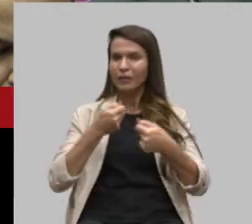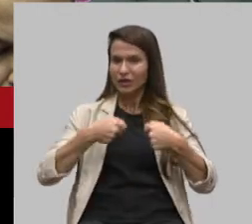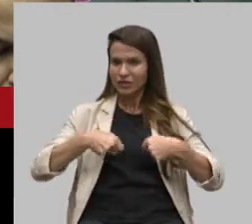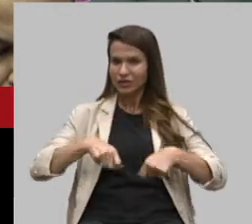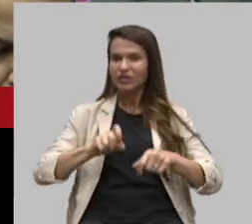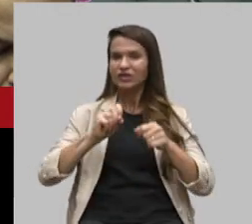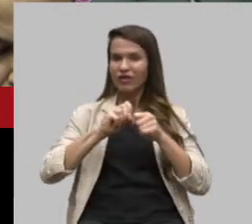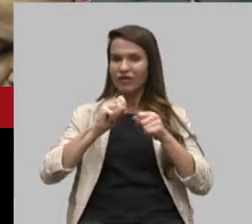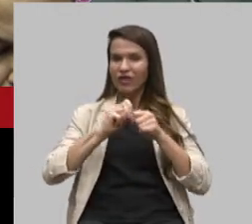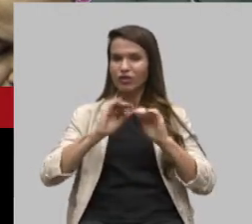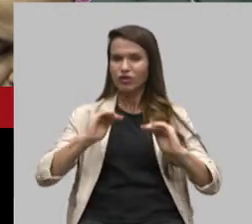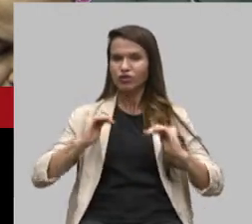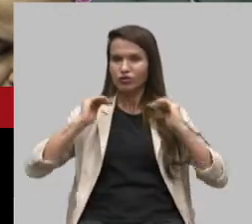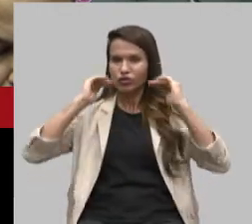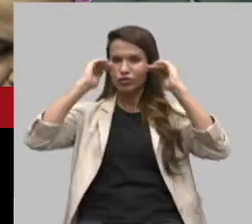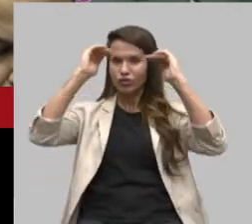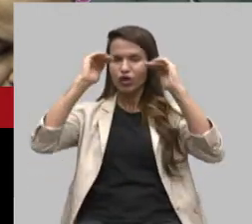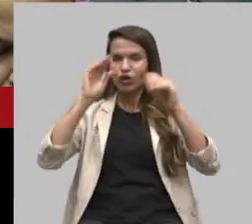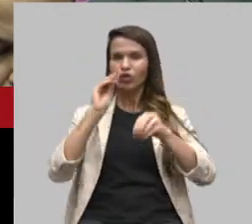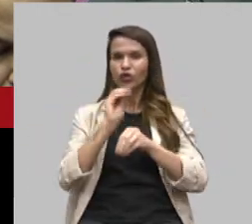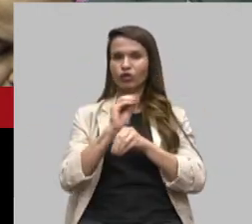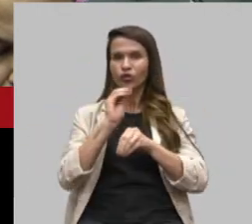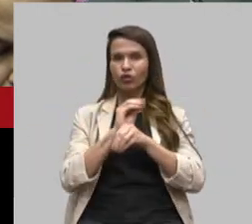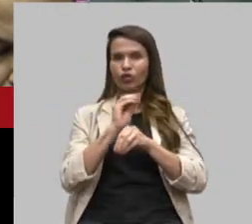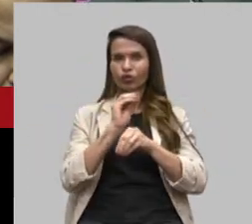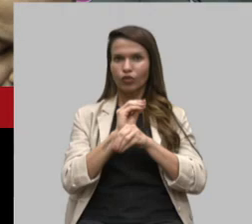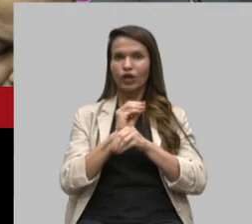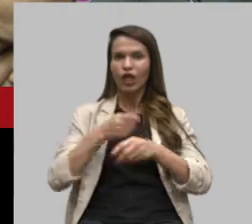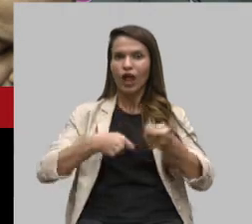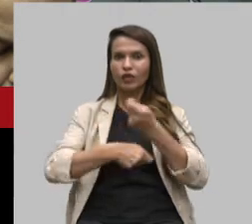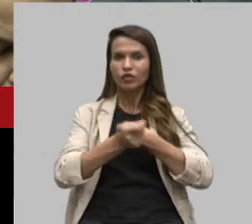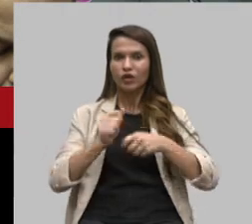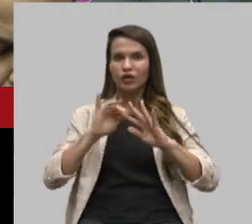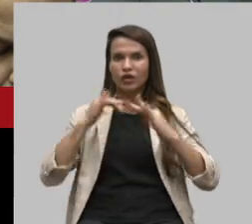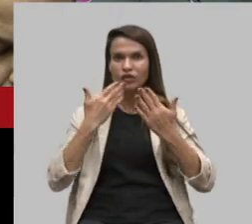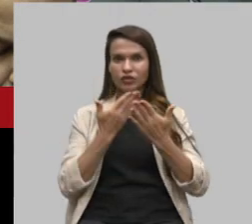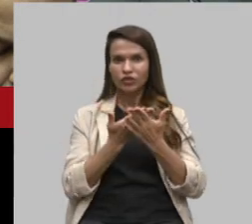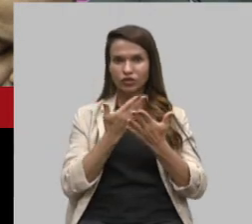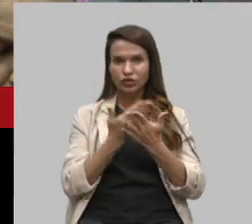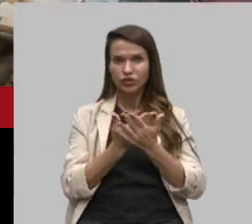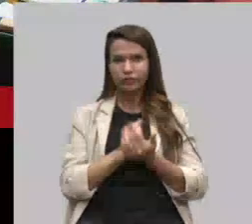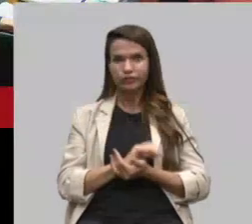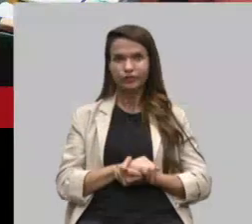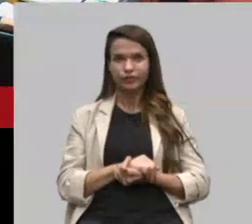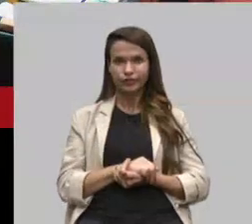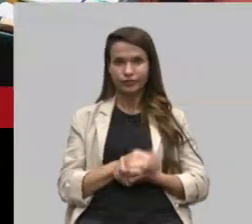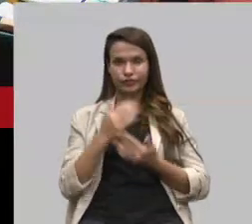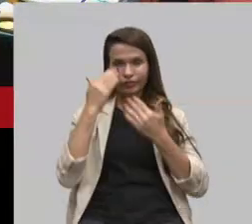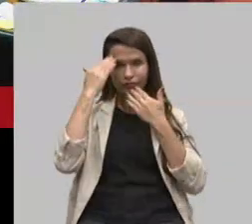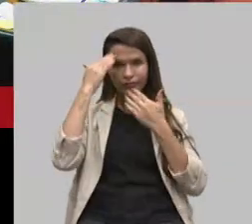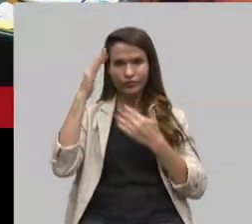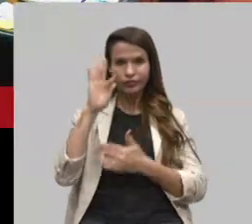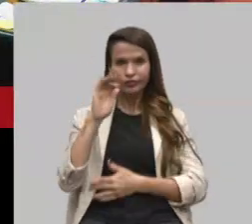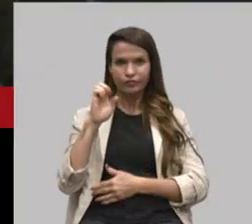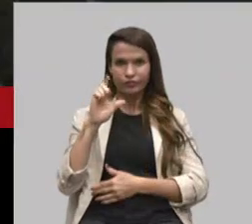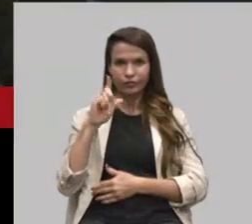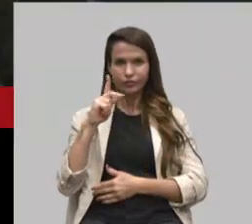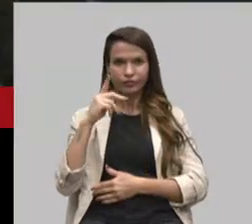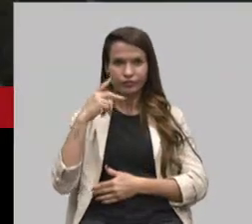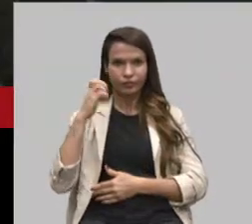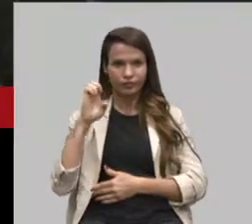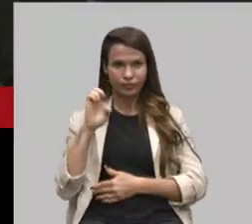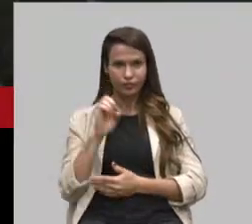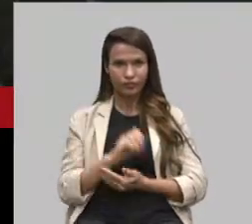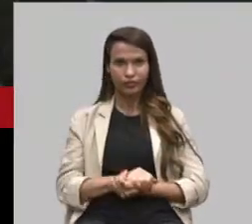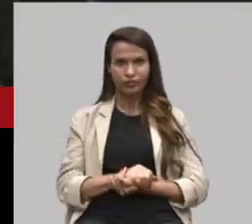Superintendência que cuida mesmo da administração das escolas Obrigado Felipe Muito obrigado passo a falar